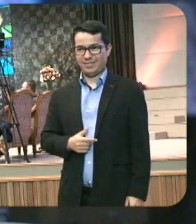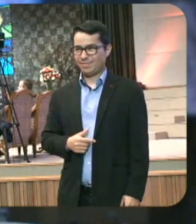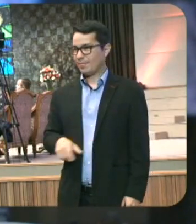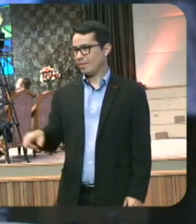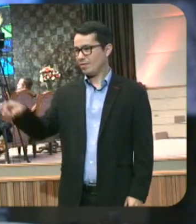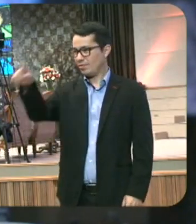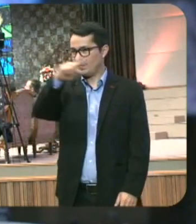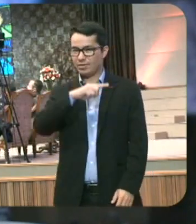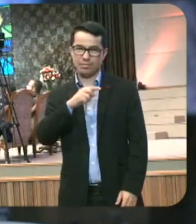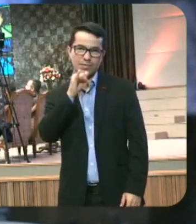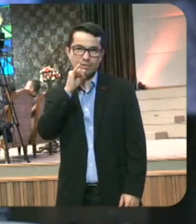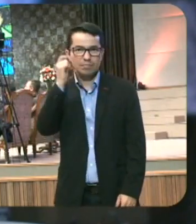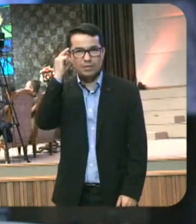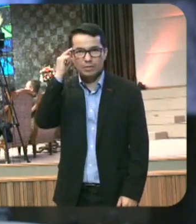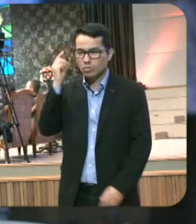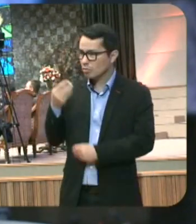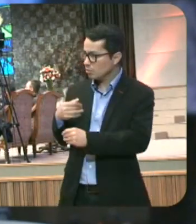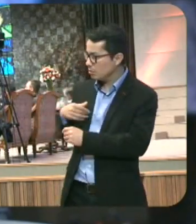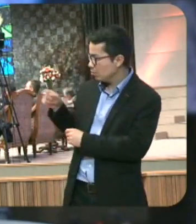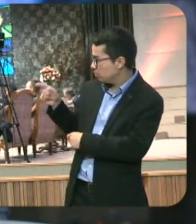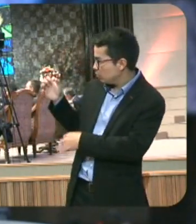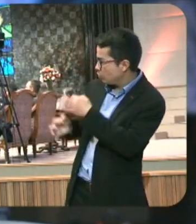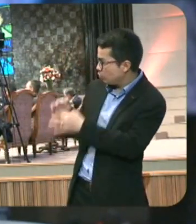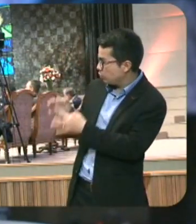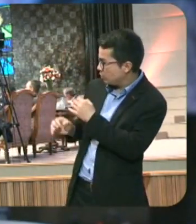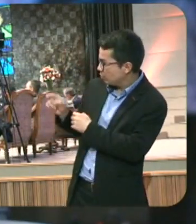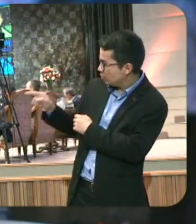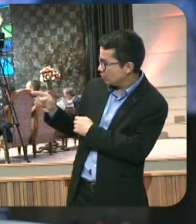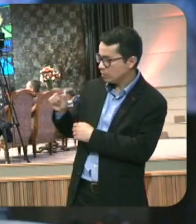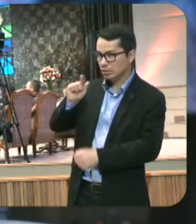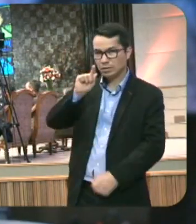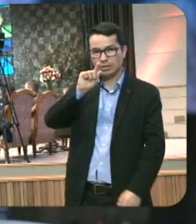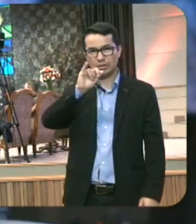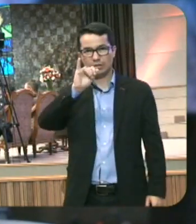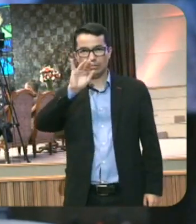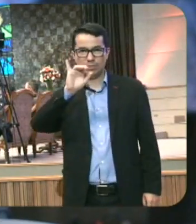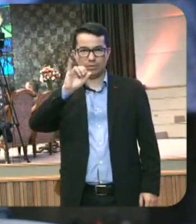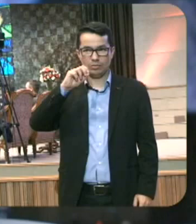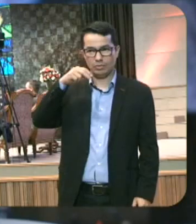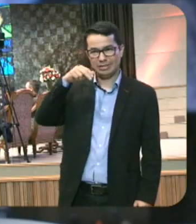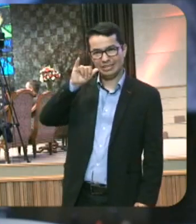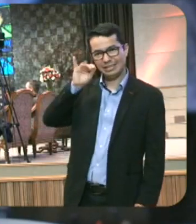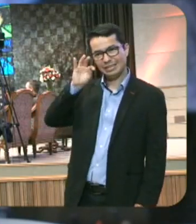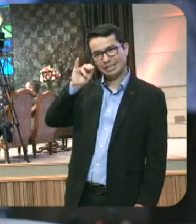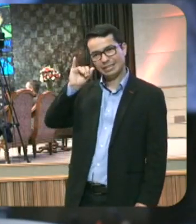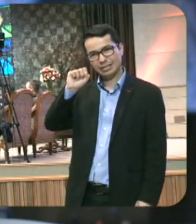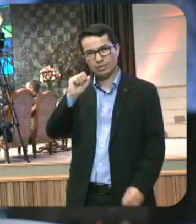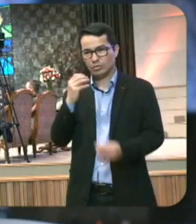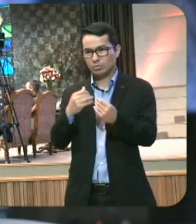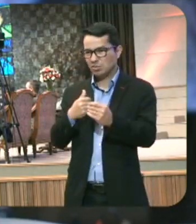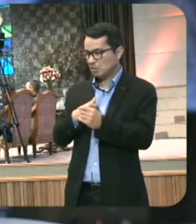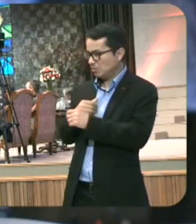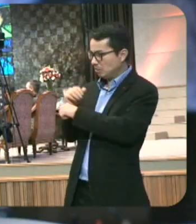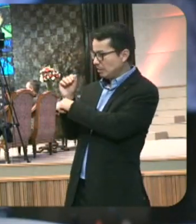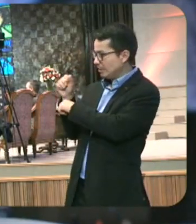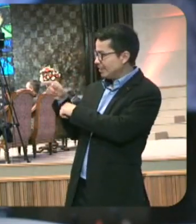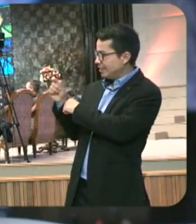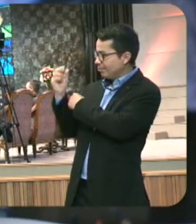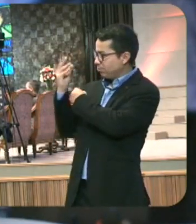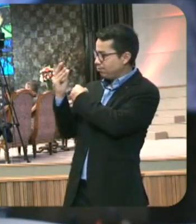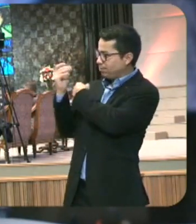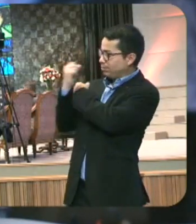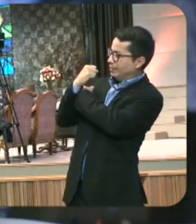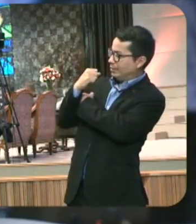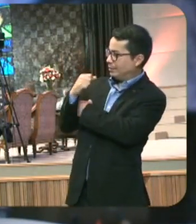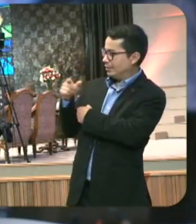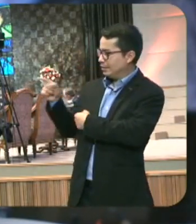faço com os gibeonitas? O que eu faço com a gente que me engana? O que eu faço com esse